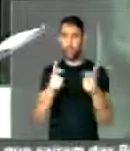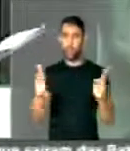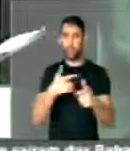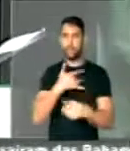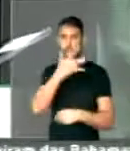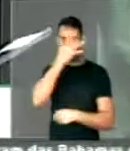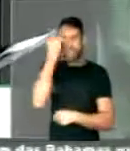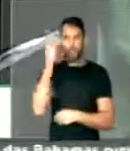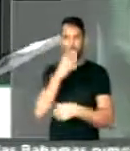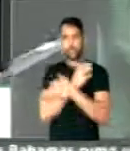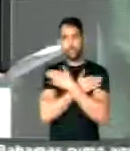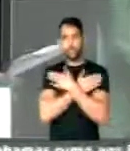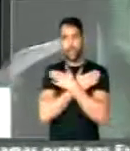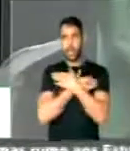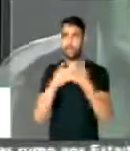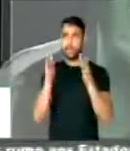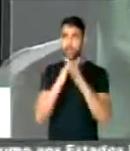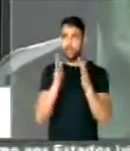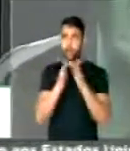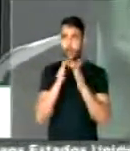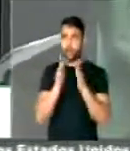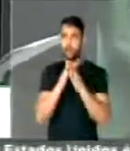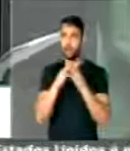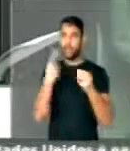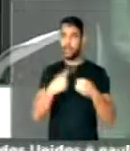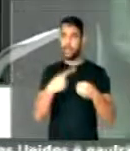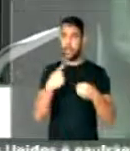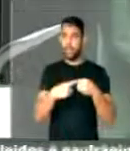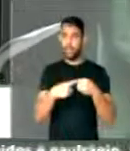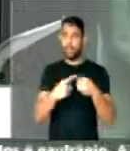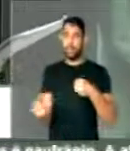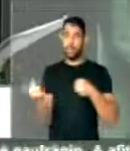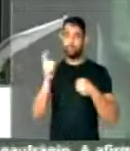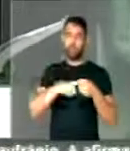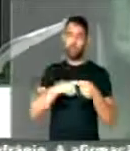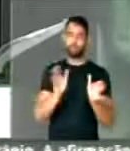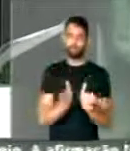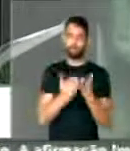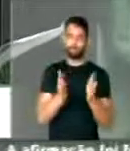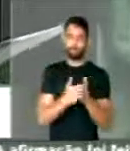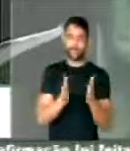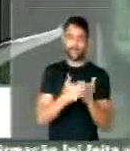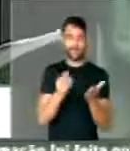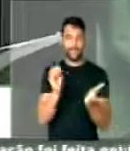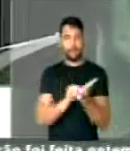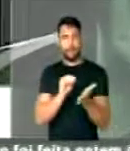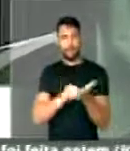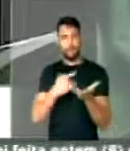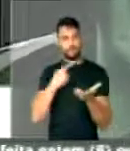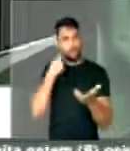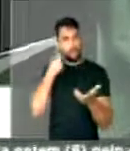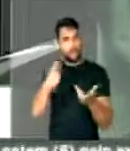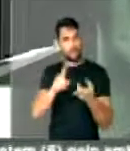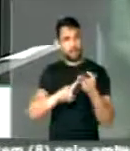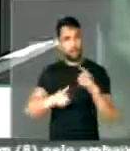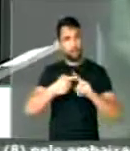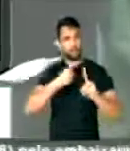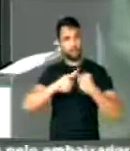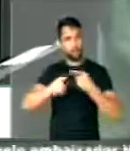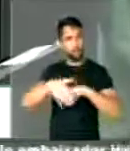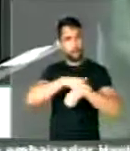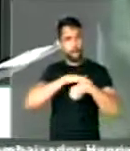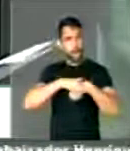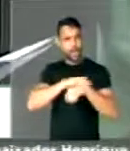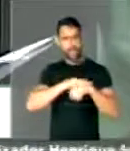desempregados urbanos que voltaram à pobreza. Se mal se fazem ouvir nas negociações congressuais diárias,